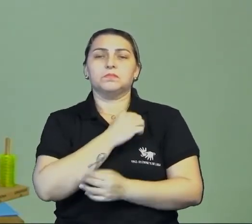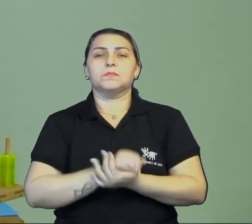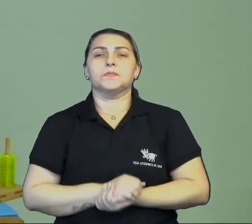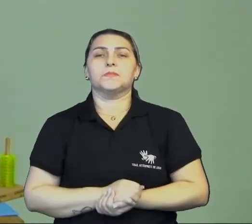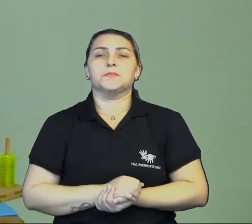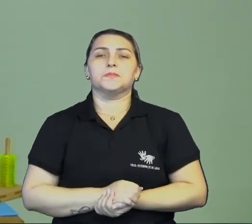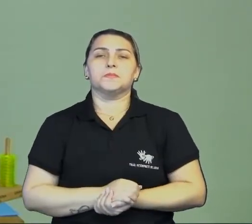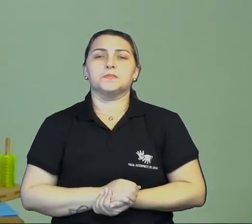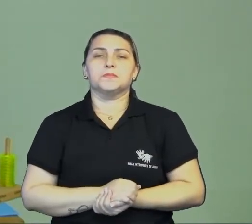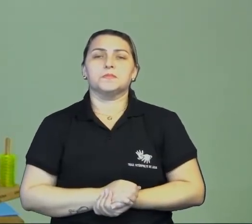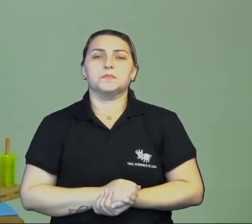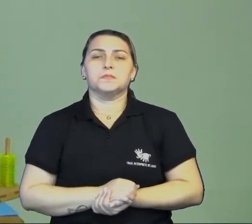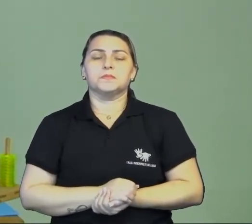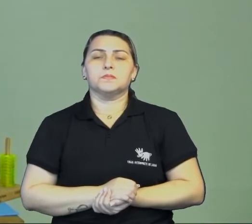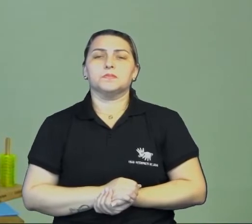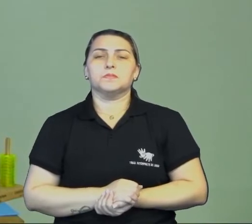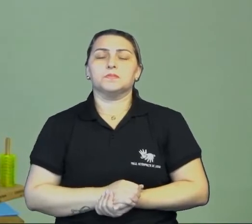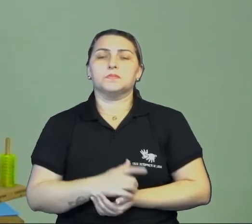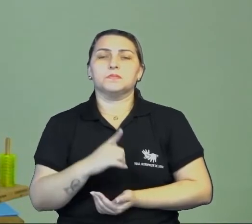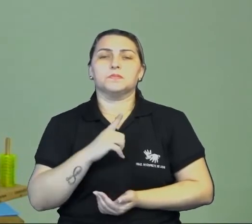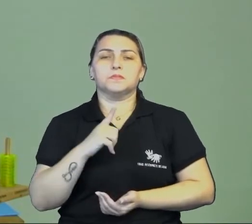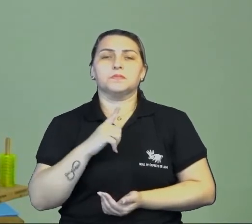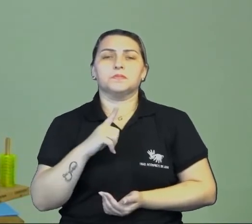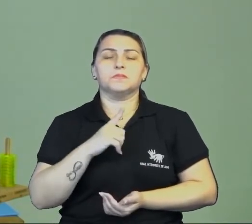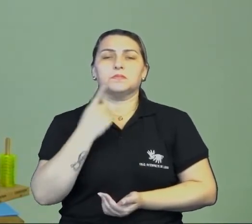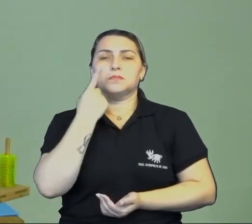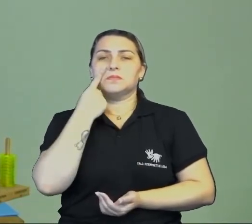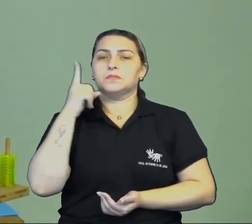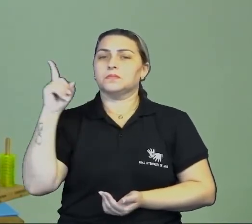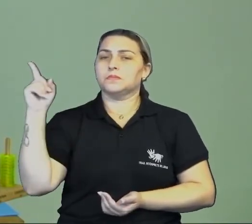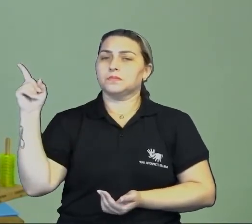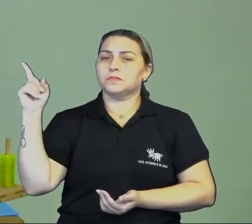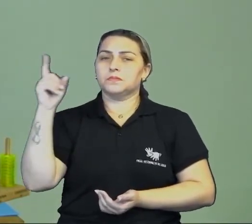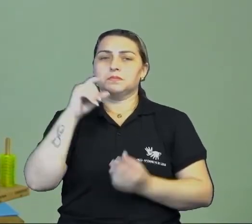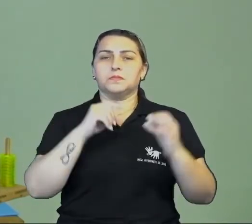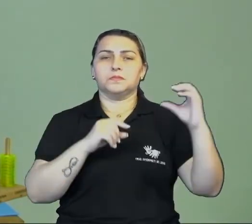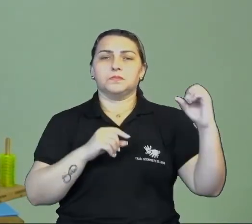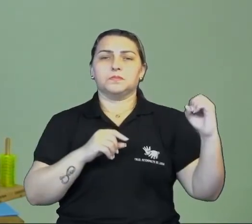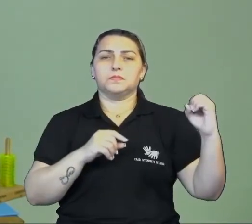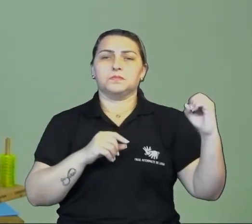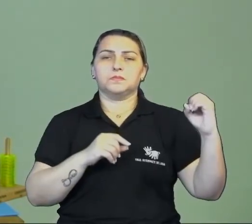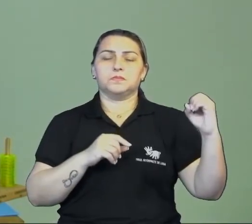algarismos. Nós temos aqui, ó, o 0.